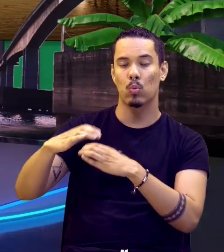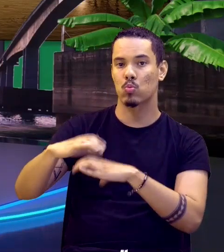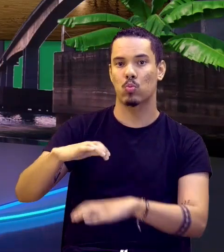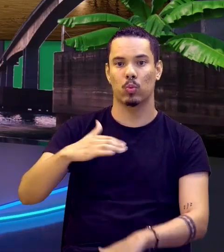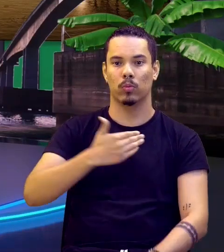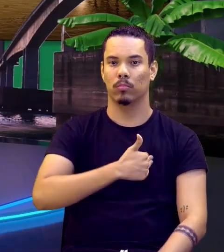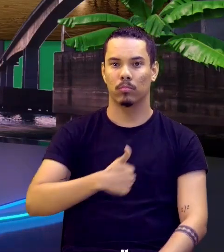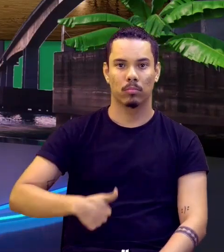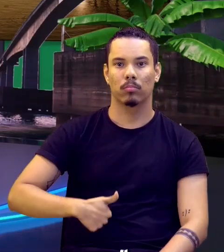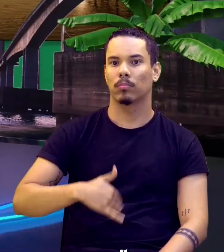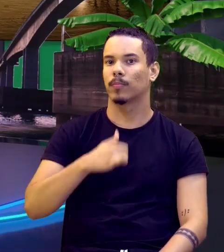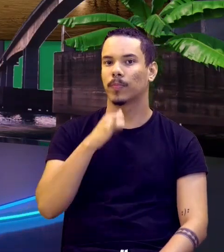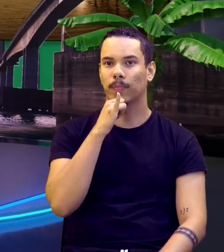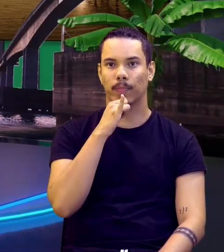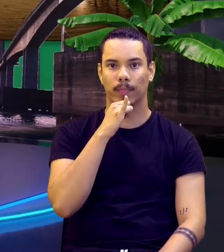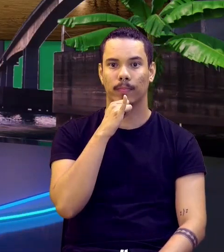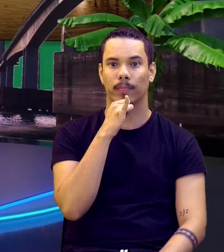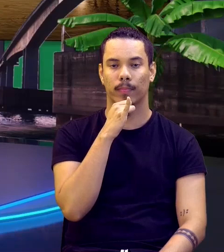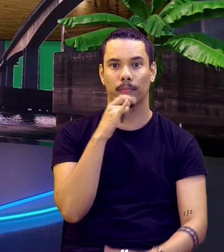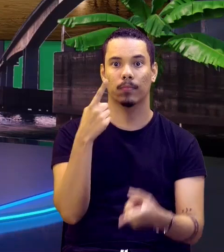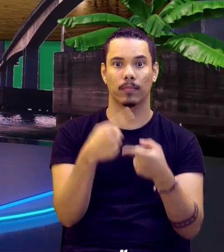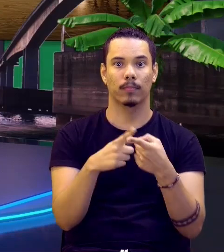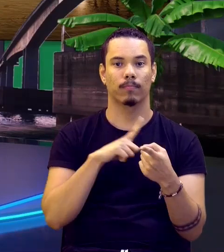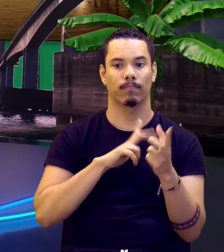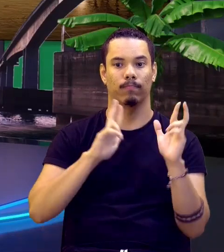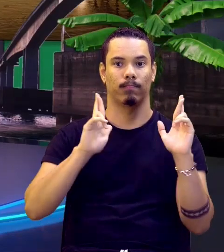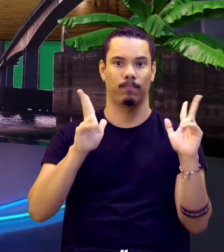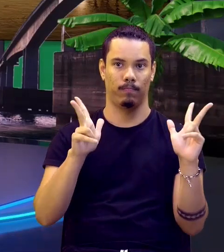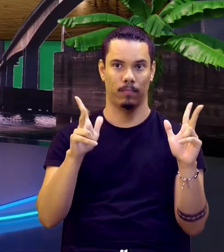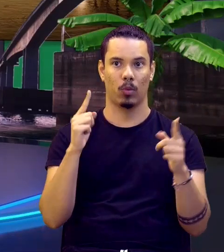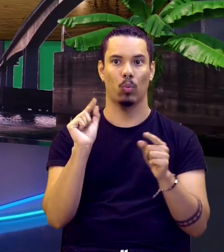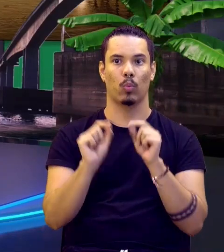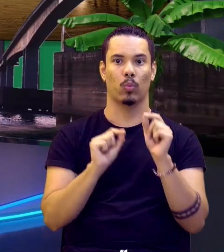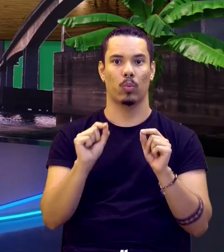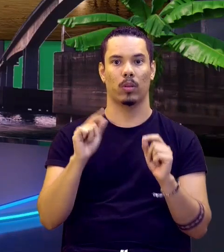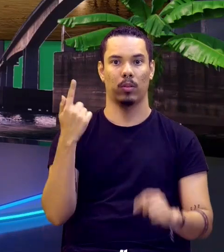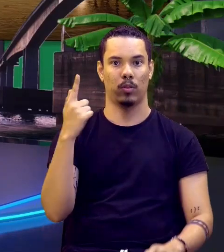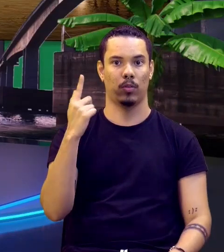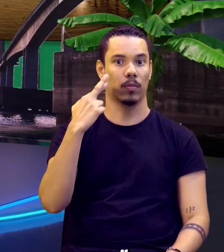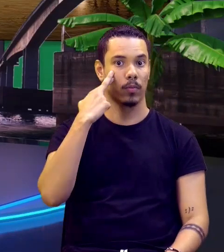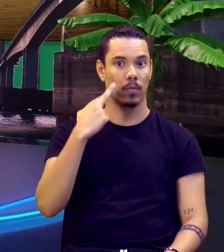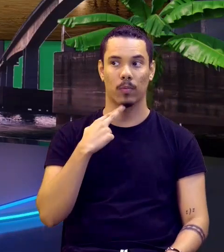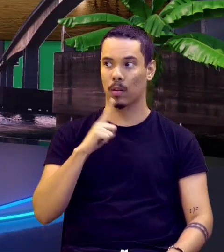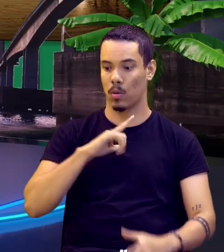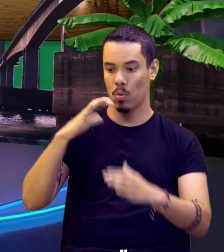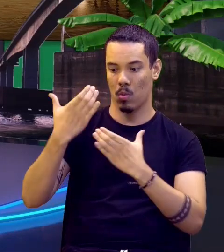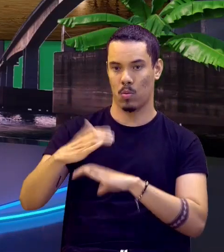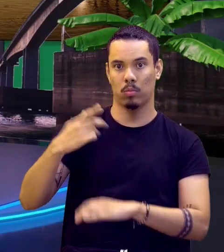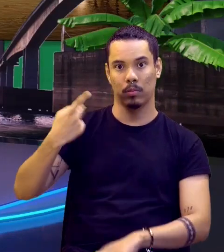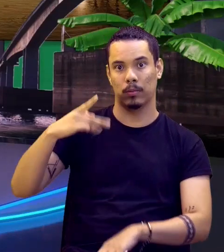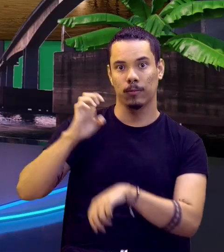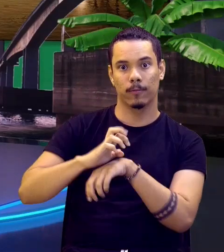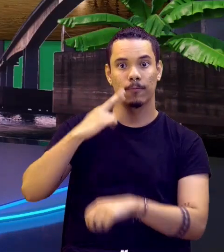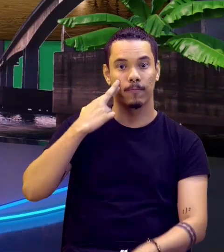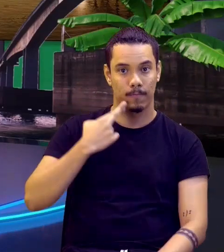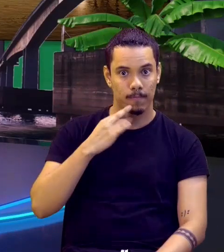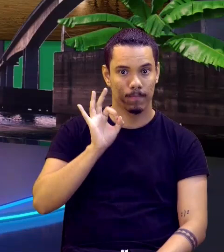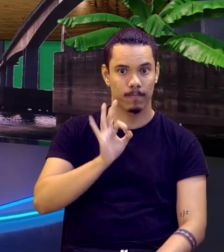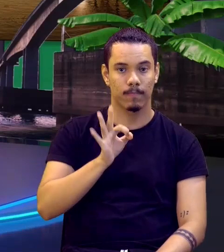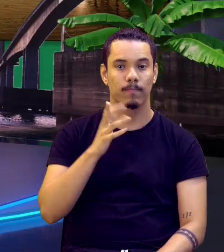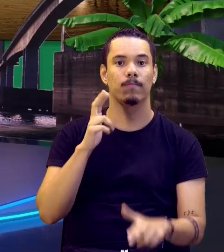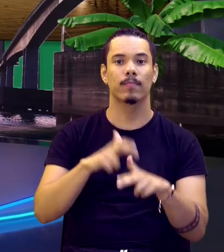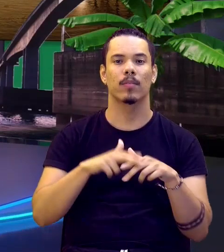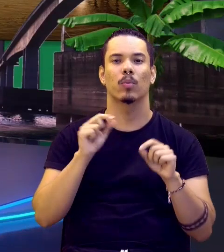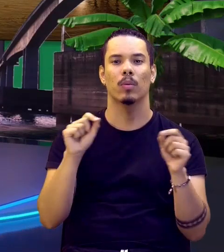certeza. Porque é um diferencial a geografia de Rondônia quando vem em concurso, aqui no estado, né? Então, isso